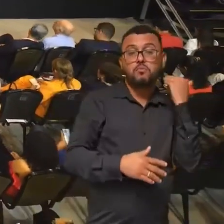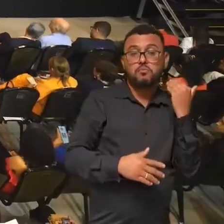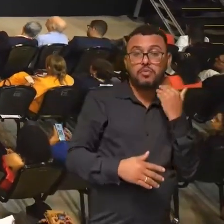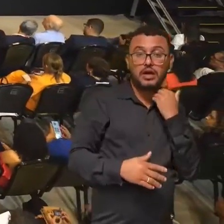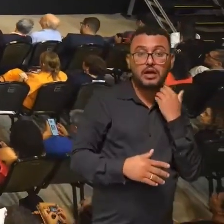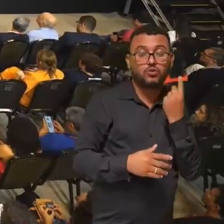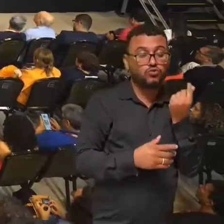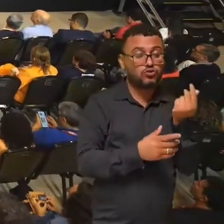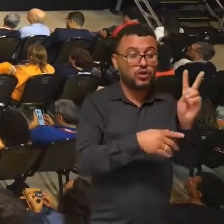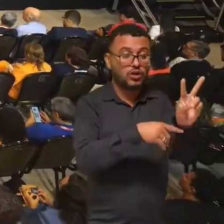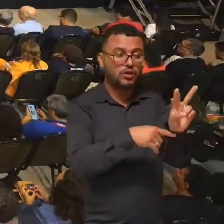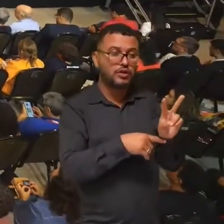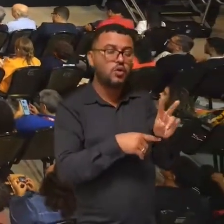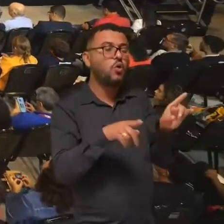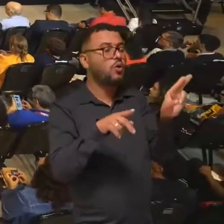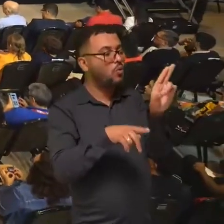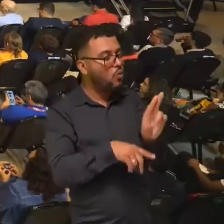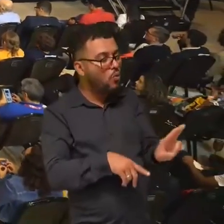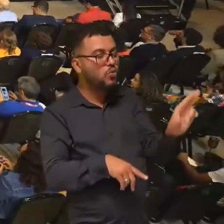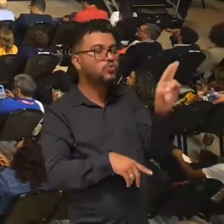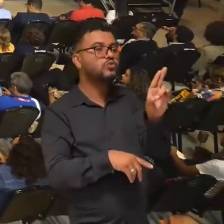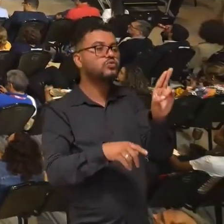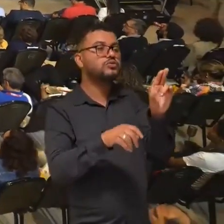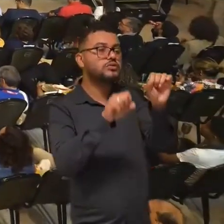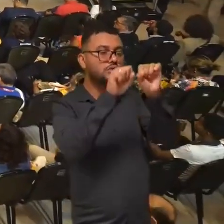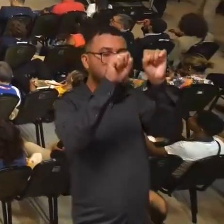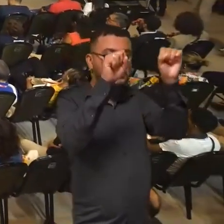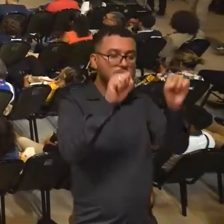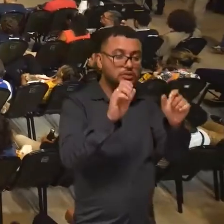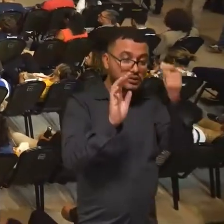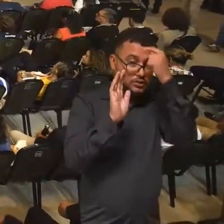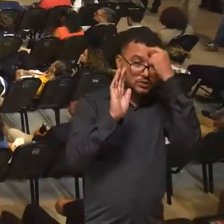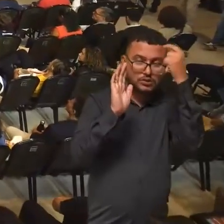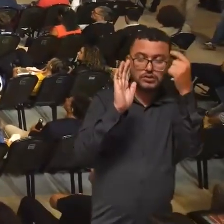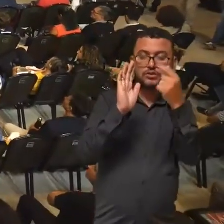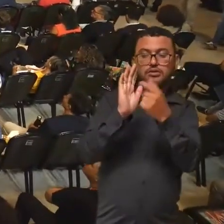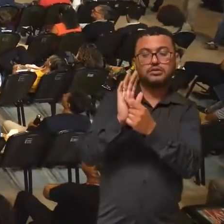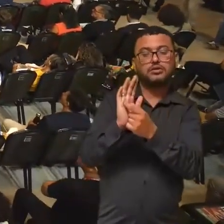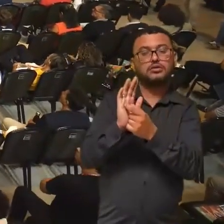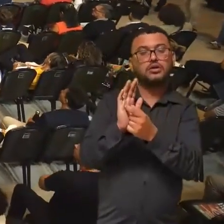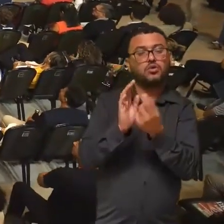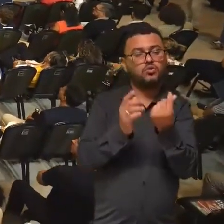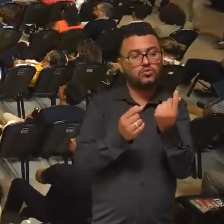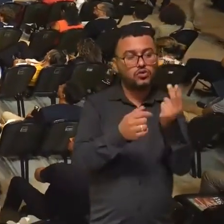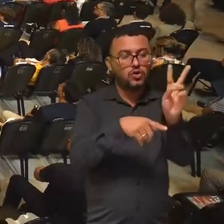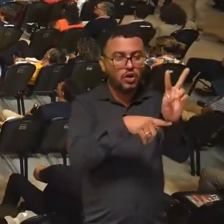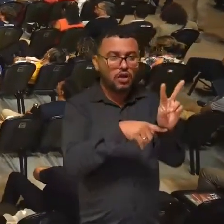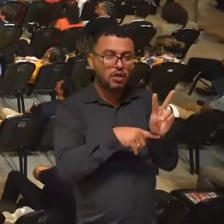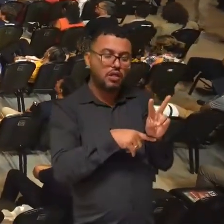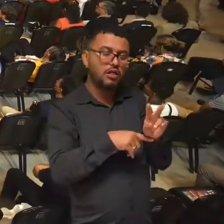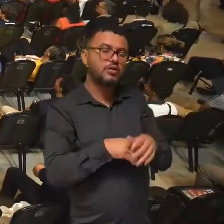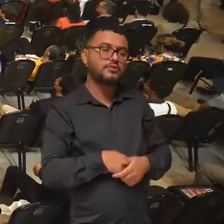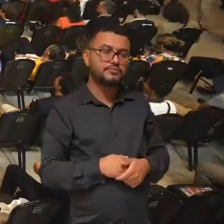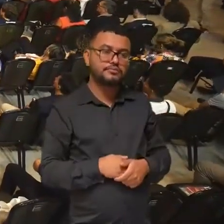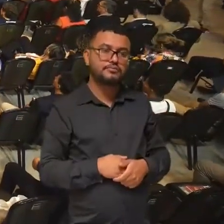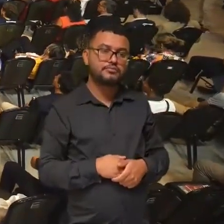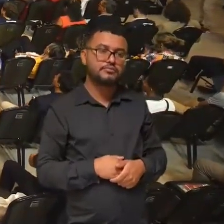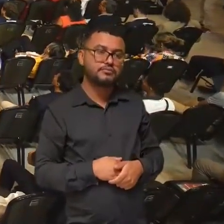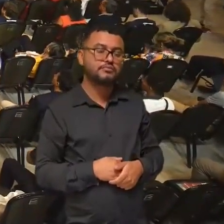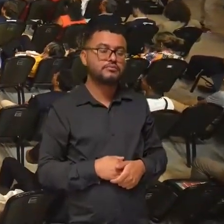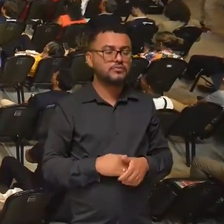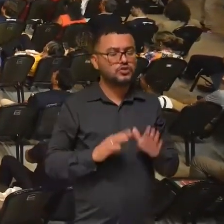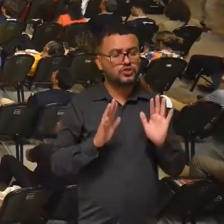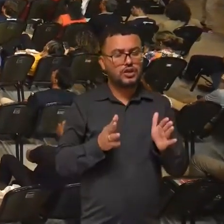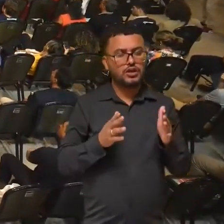também utilizando vieses na concessão de crédito. A gente já foi falado aqui sobre a questão do